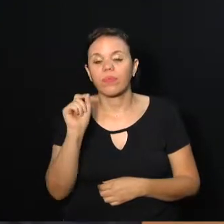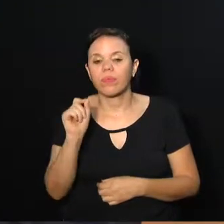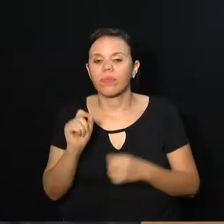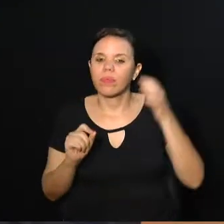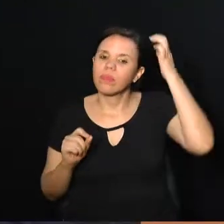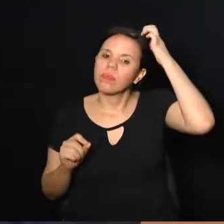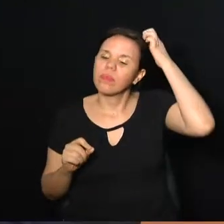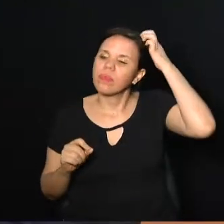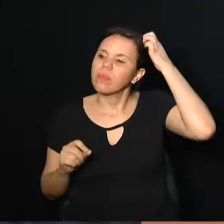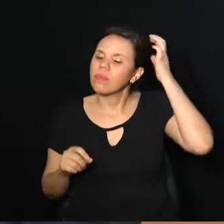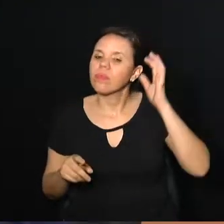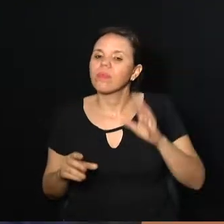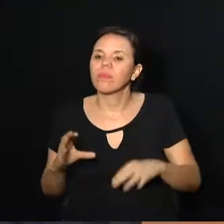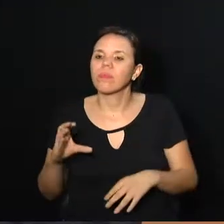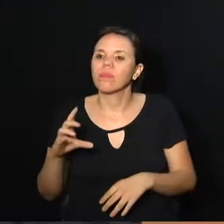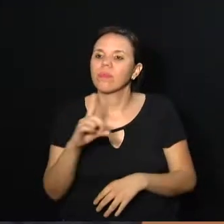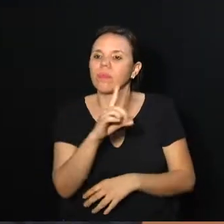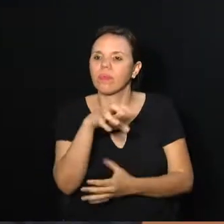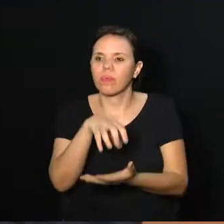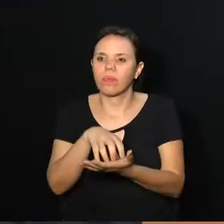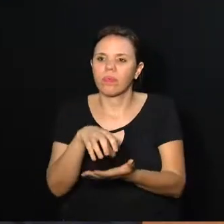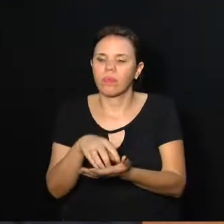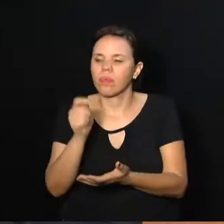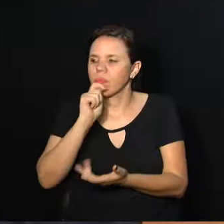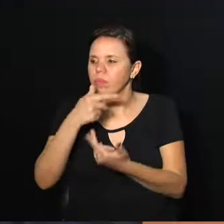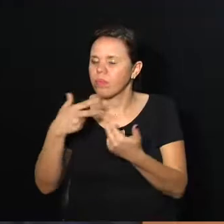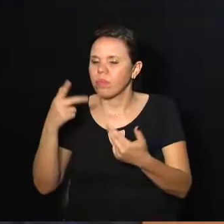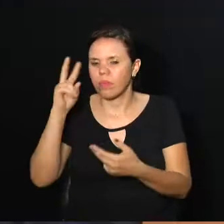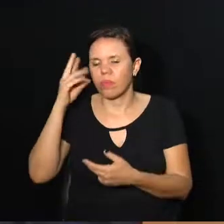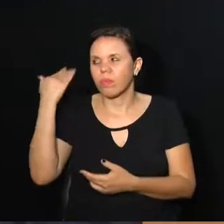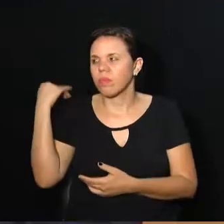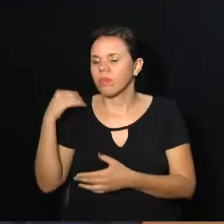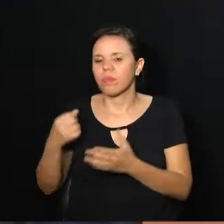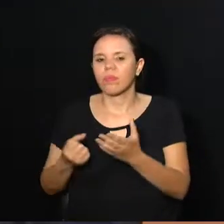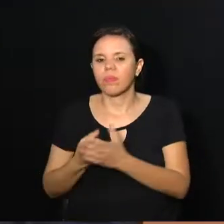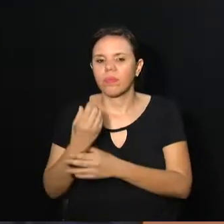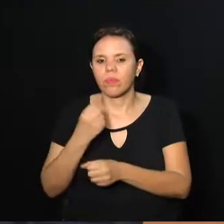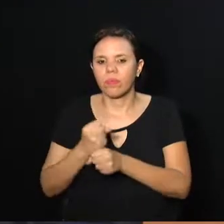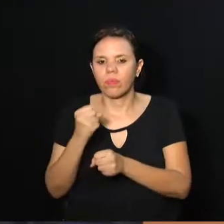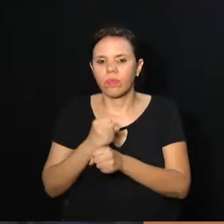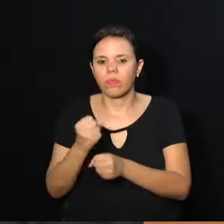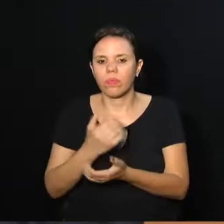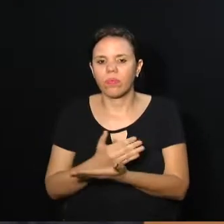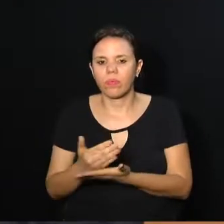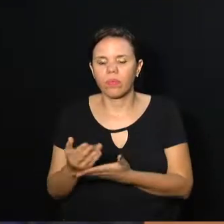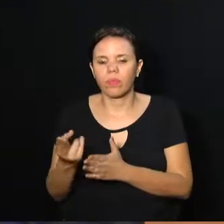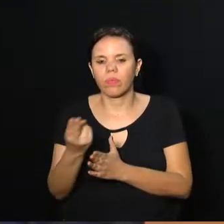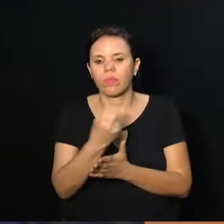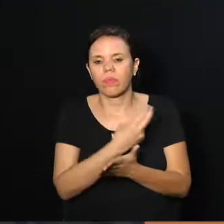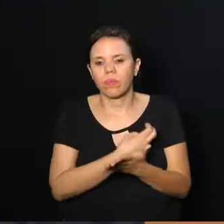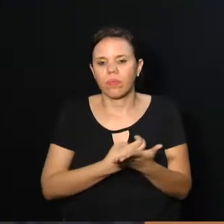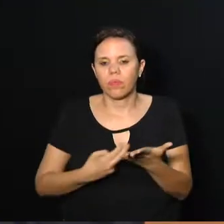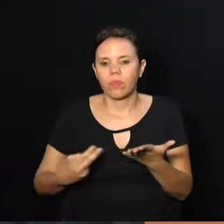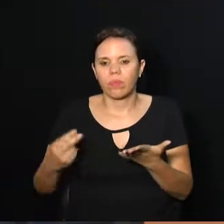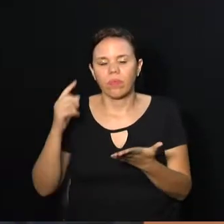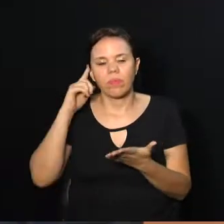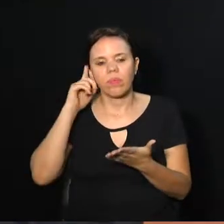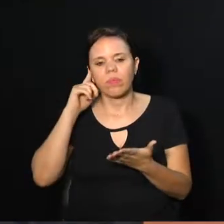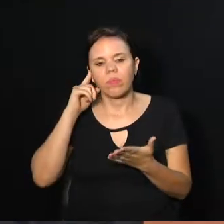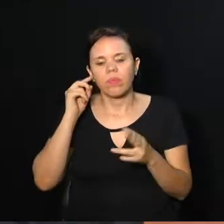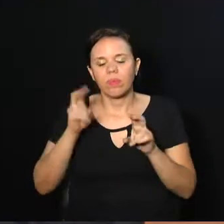A própria coordenadoria de drogas. Eu lembro quando nós construímos lá. Começamos a desenhar tudo, começou a chegar aquelas